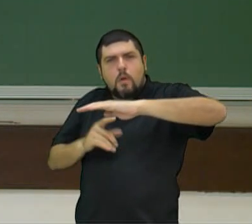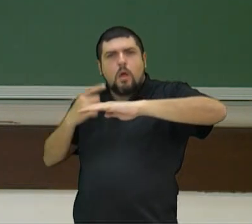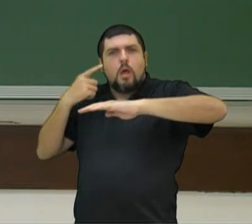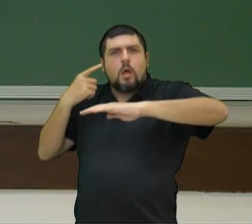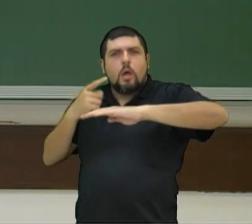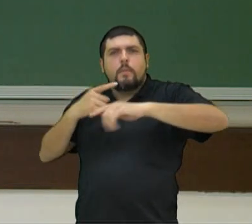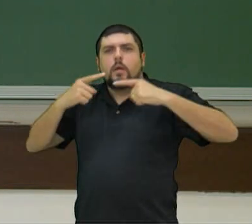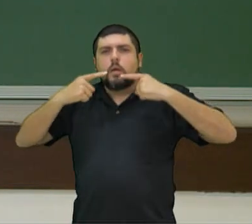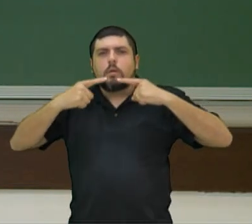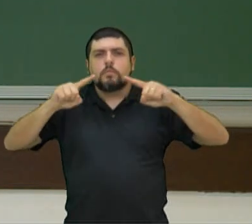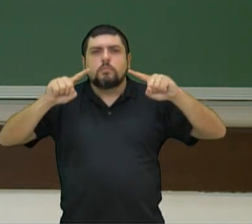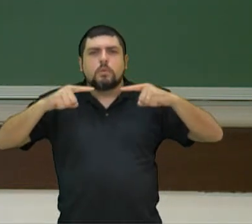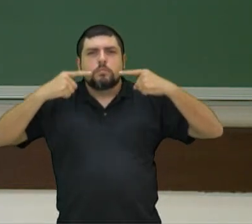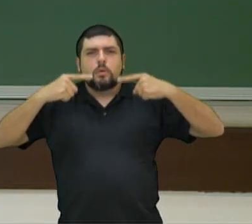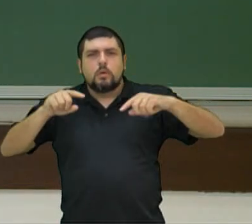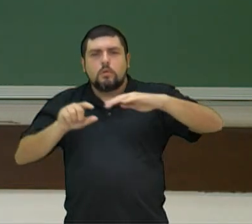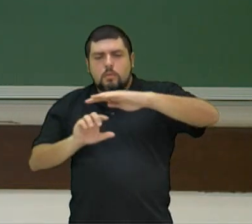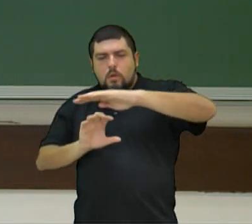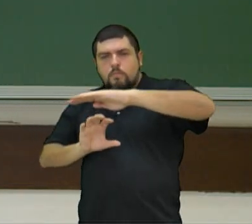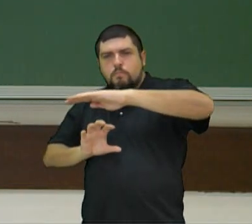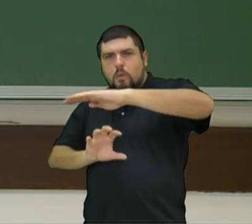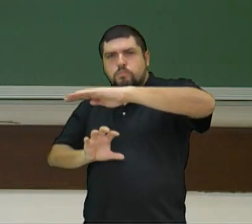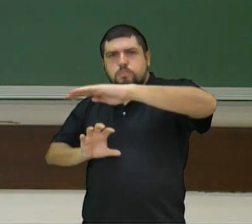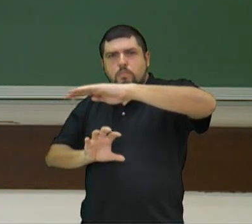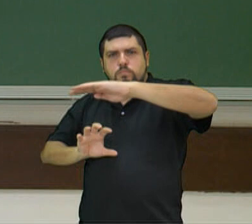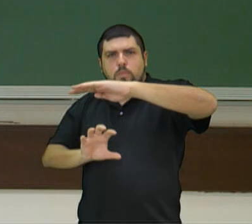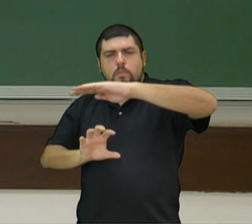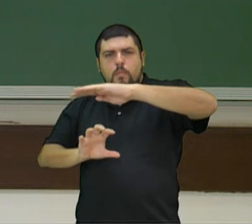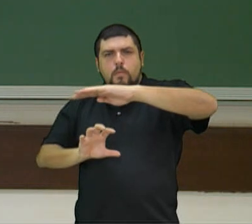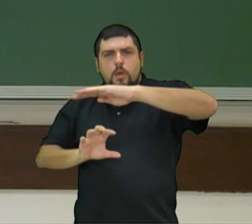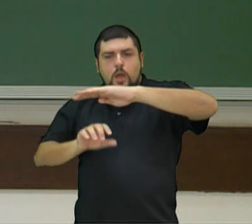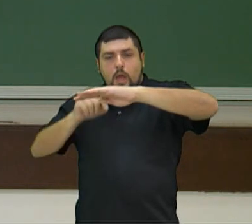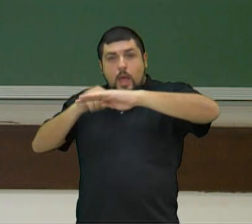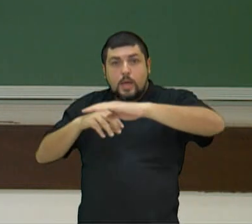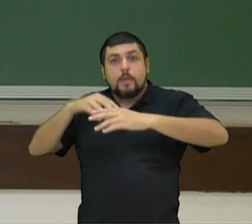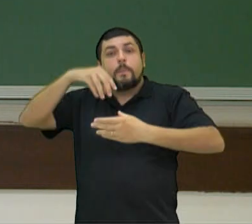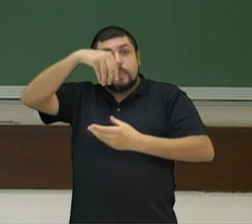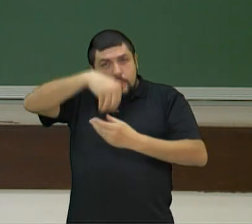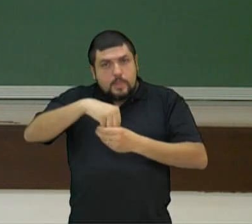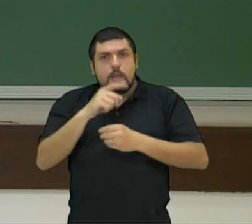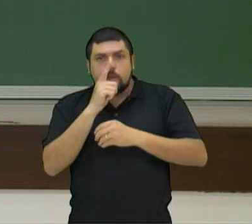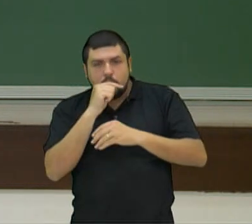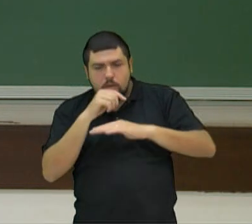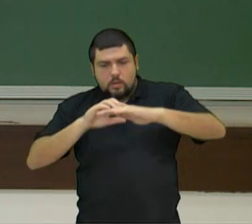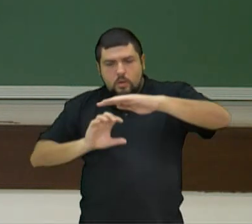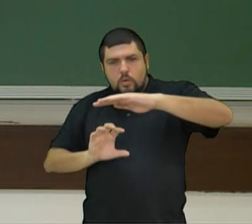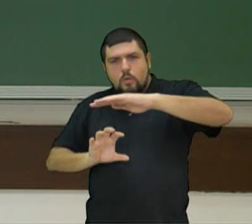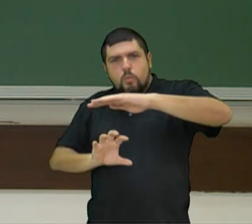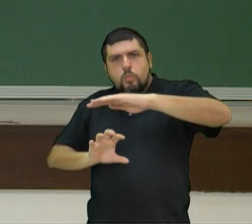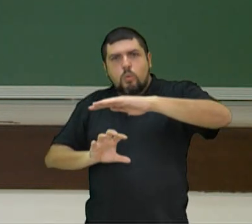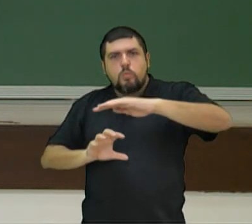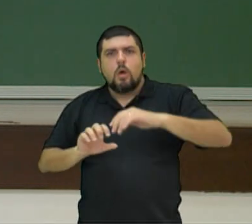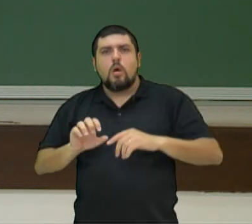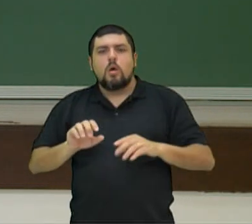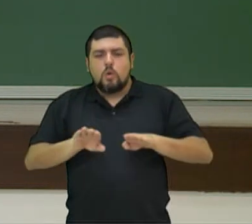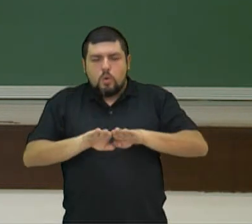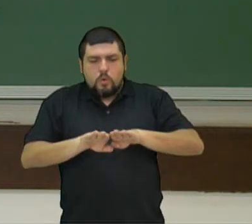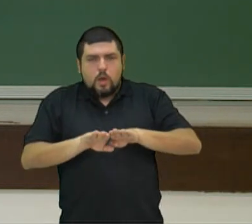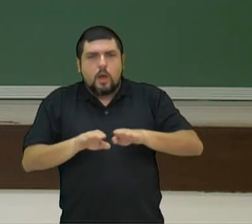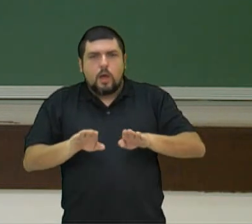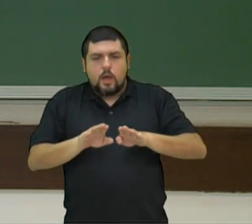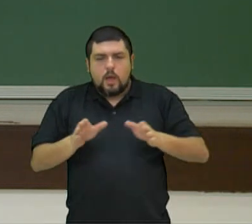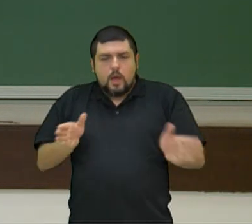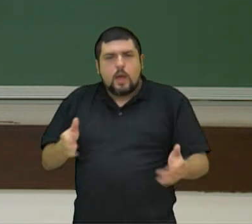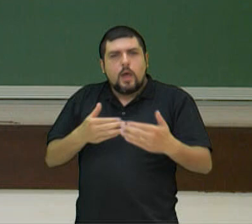os alto-falantes, que hajam alto-falantes dentro da piscina para que ela possa escutar lá